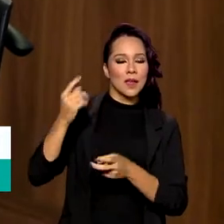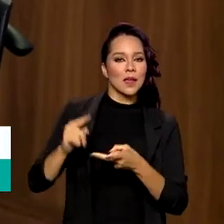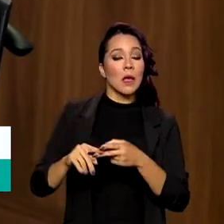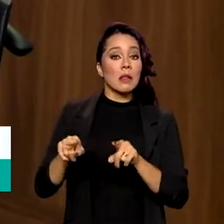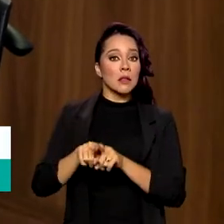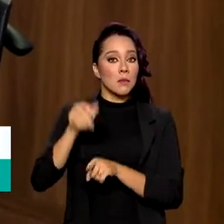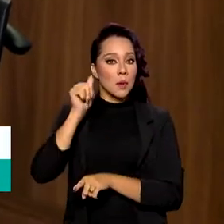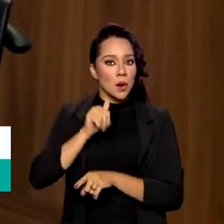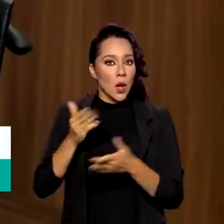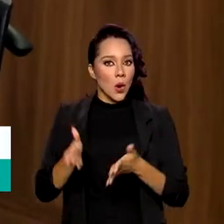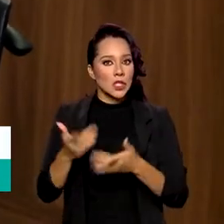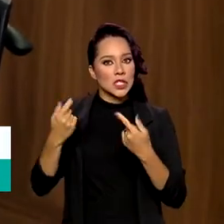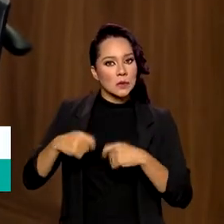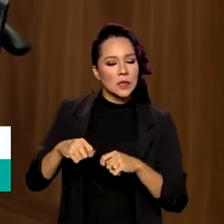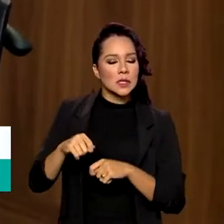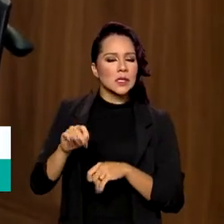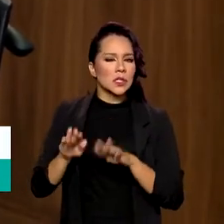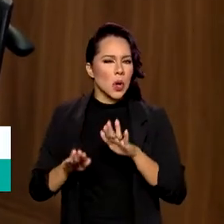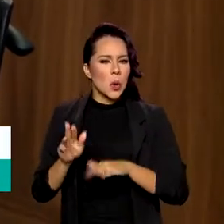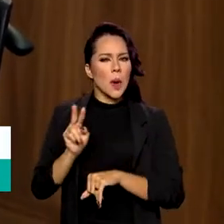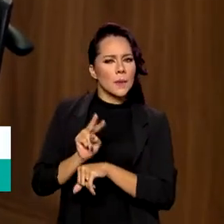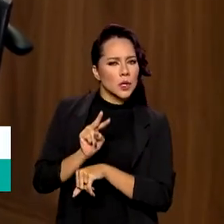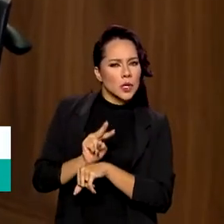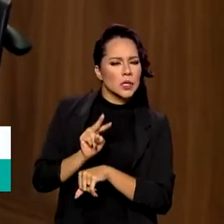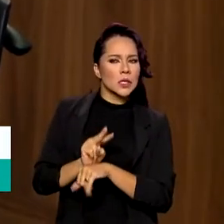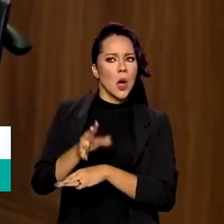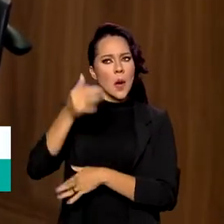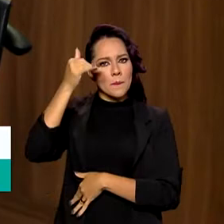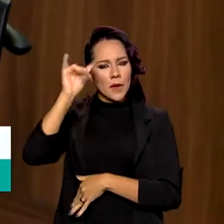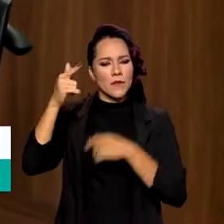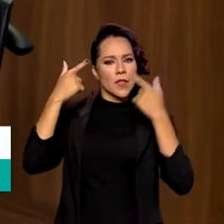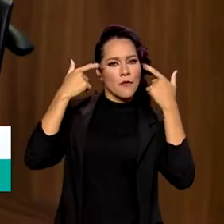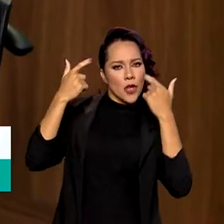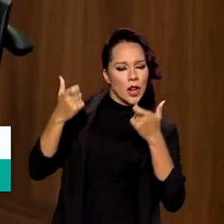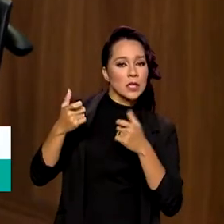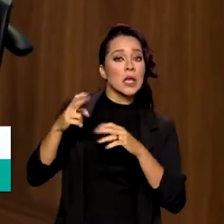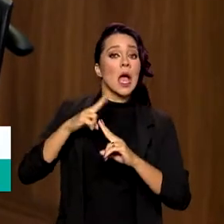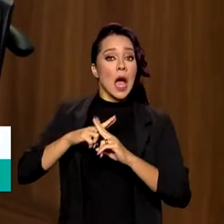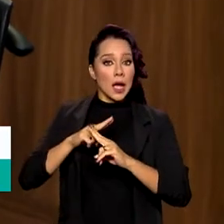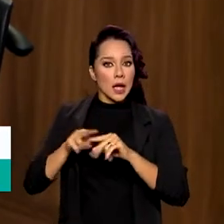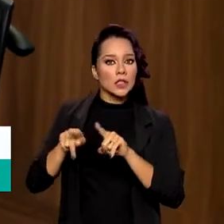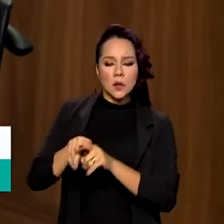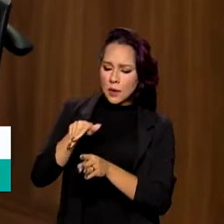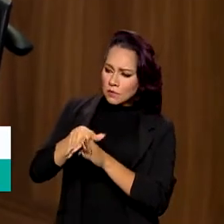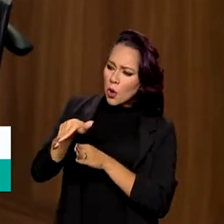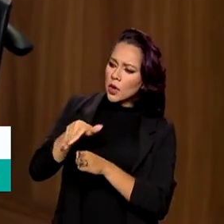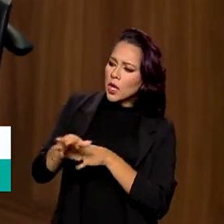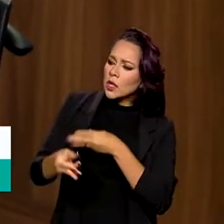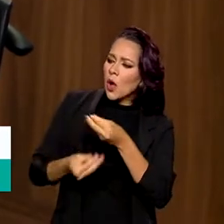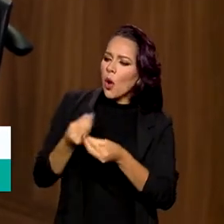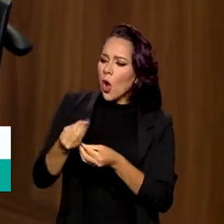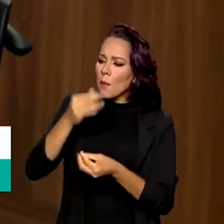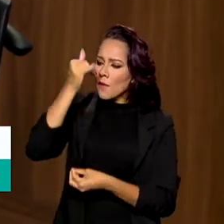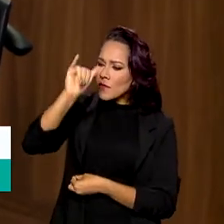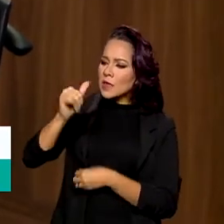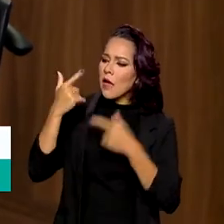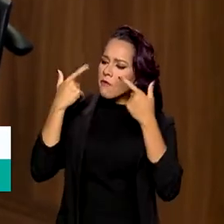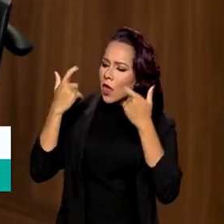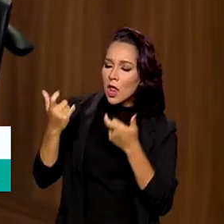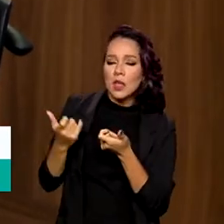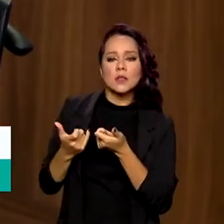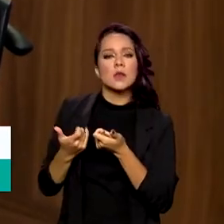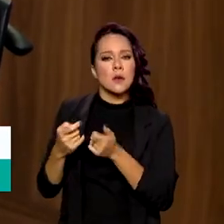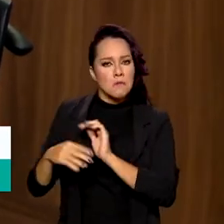a mulher hoje que precisa de alguma proteção prevenção contra violência a caixa também orienta ela em busca de ajuda